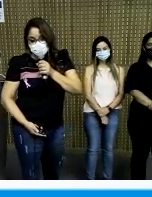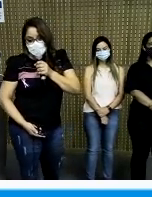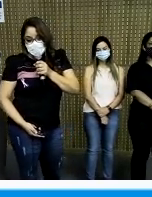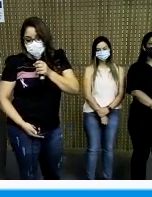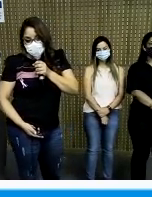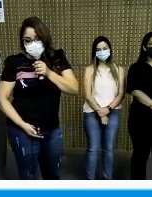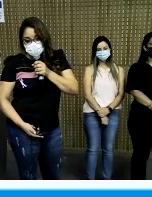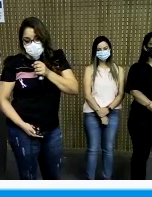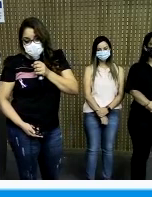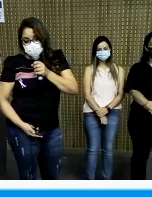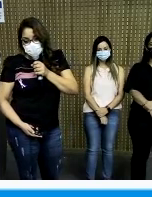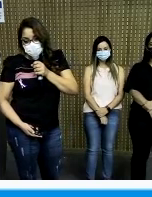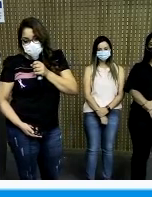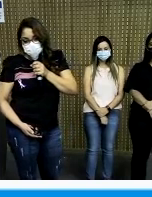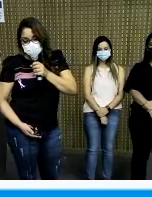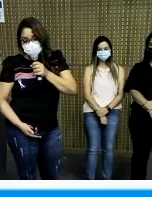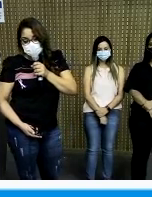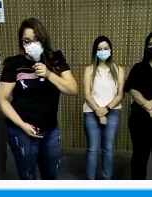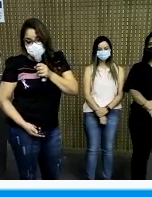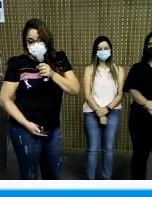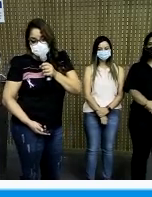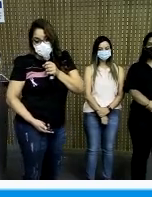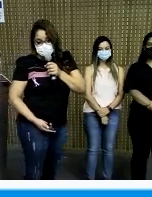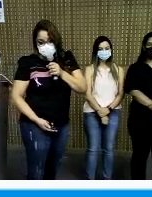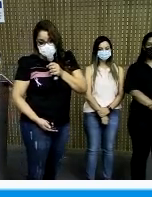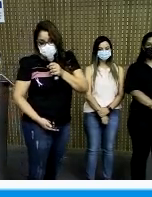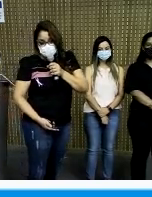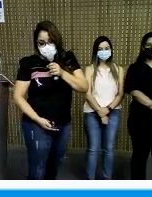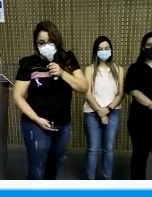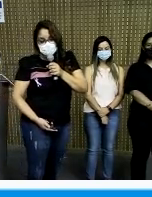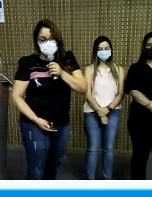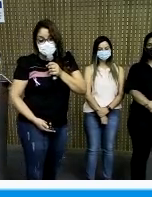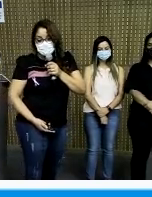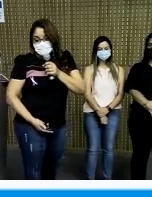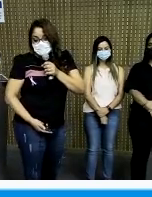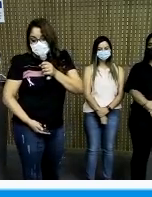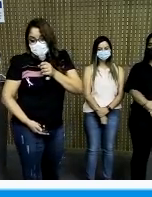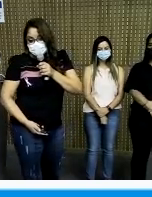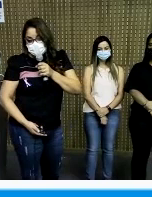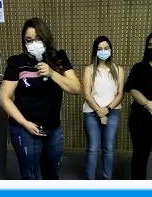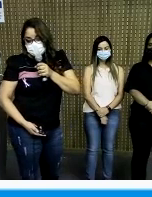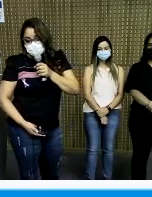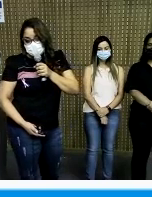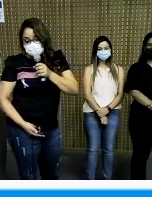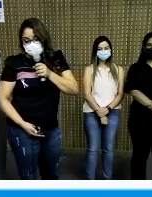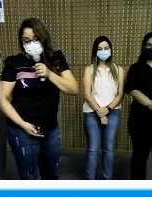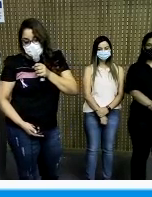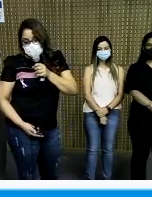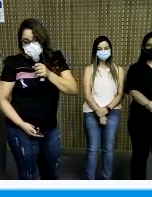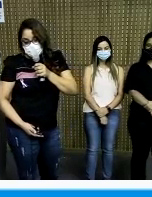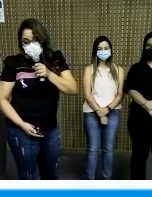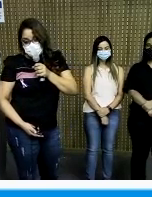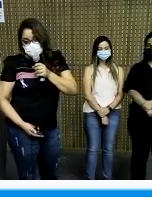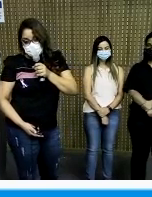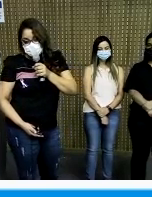médica, né? Em diversos horários para melhor atender os pacientes e a busca ativa dos ACs, né? E aí a gente colocar